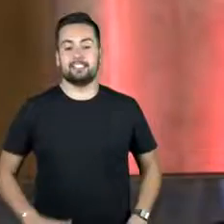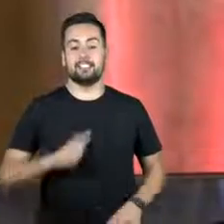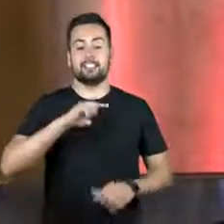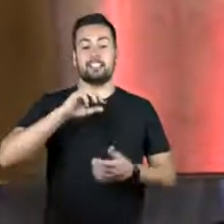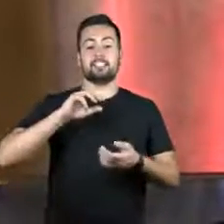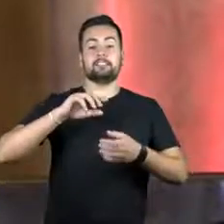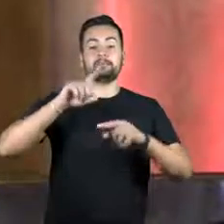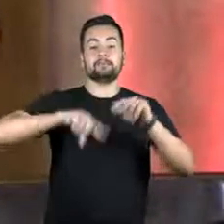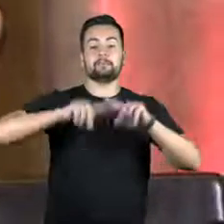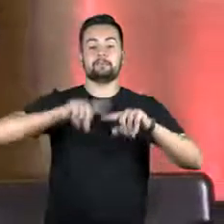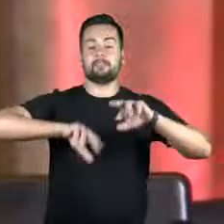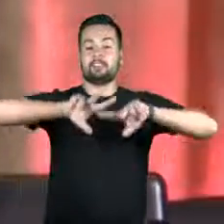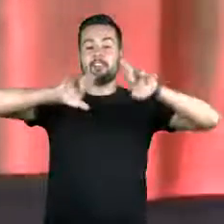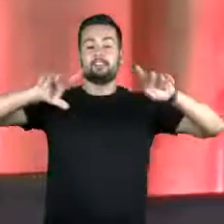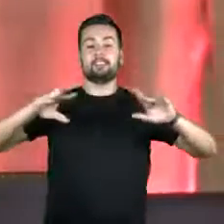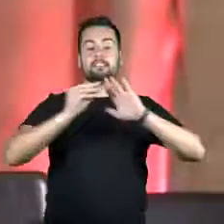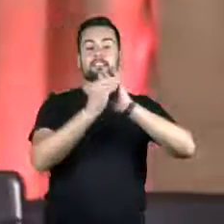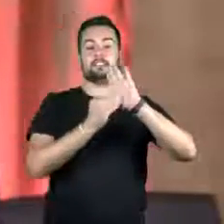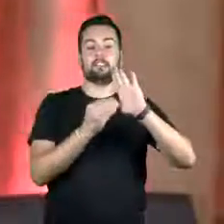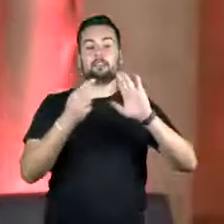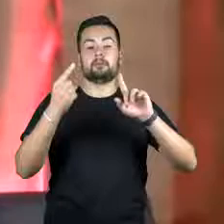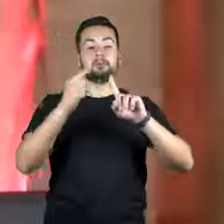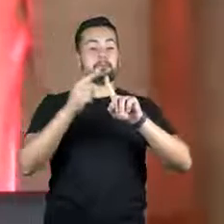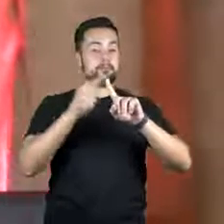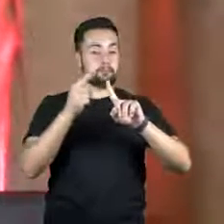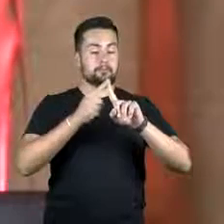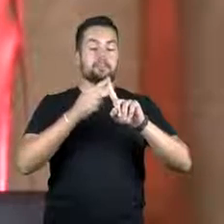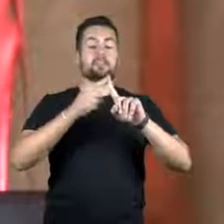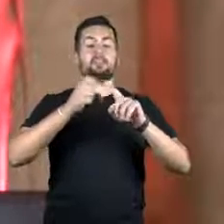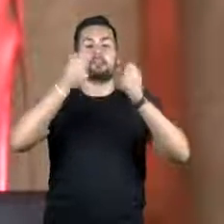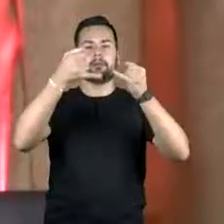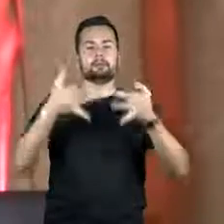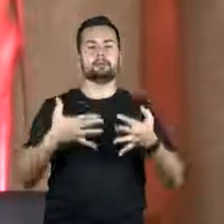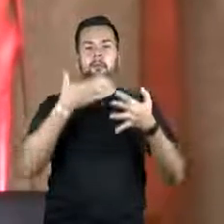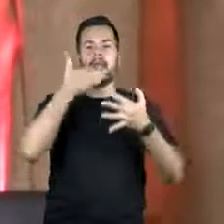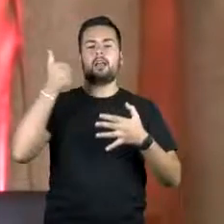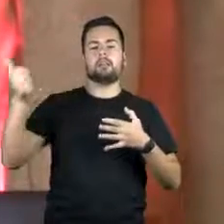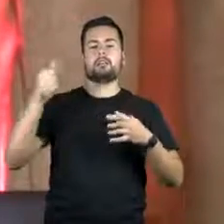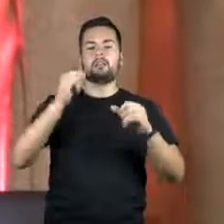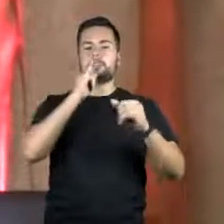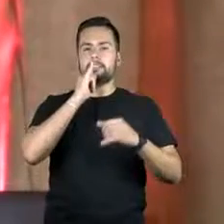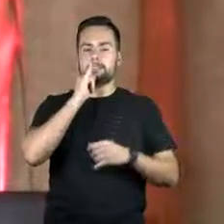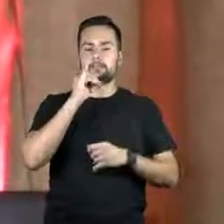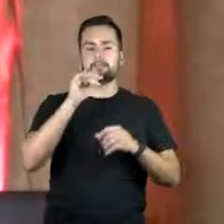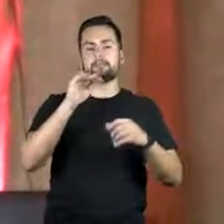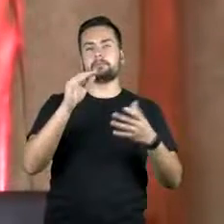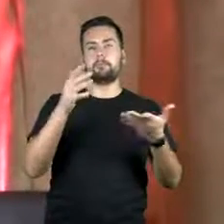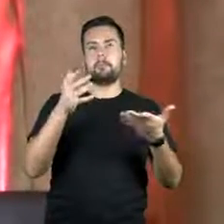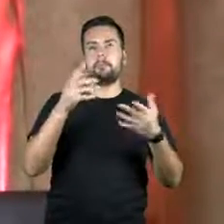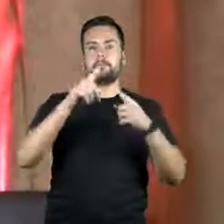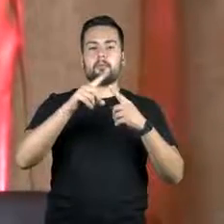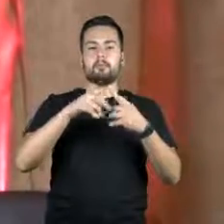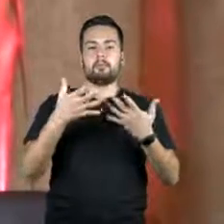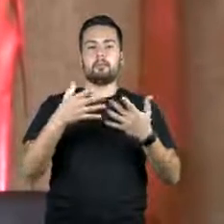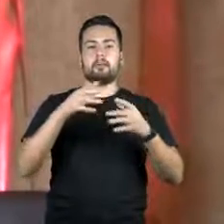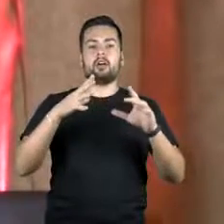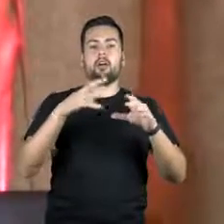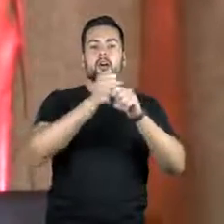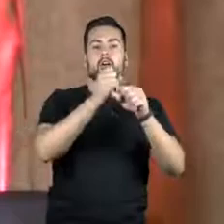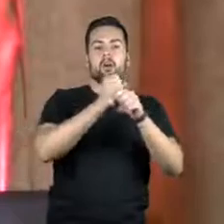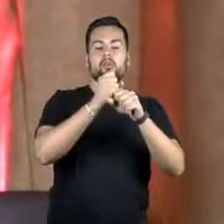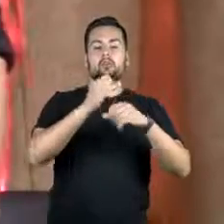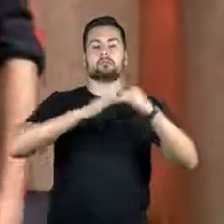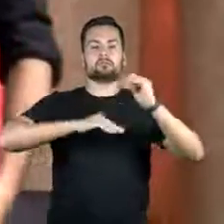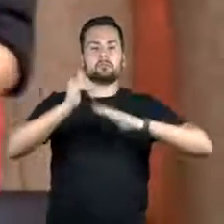material do QR Code, que, primeiro, exemplifica, mostrando exemplos do tipo assim, vamos fazer o cálculo manual, vamos fazer o